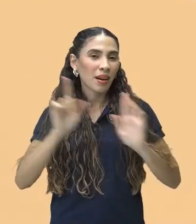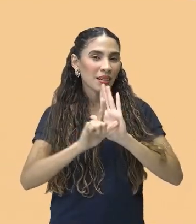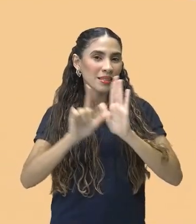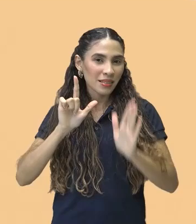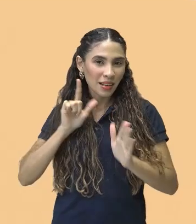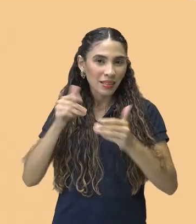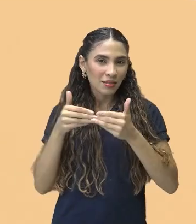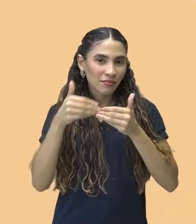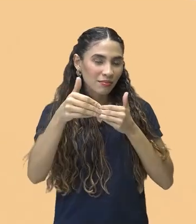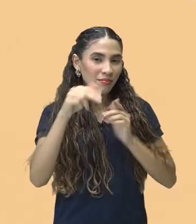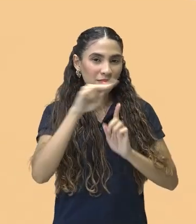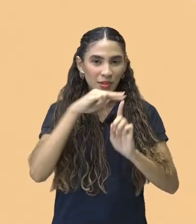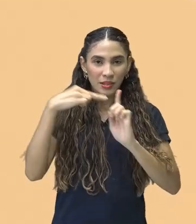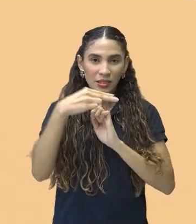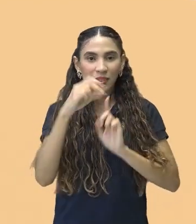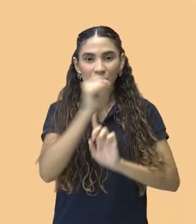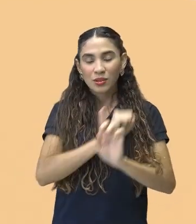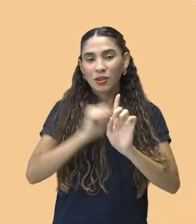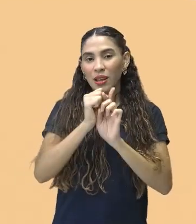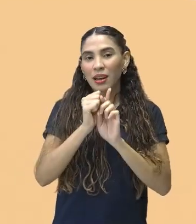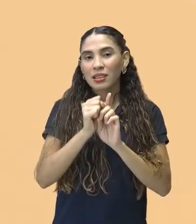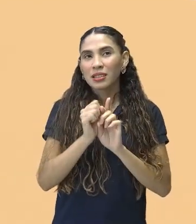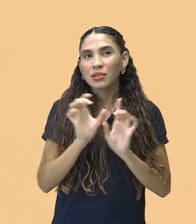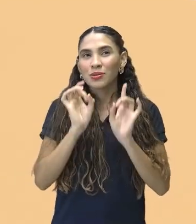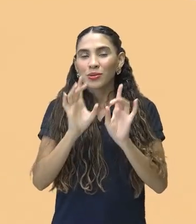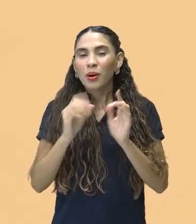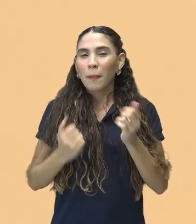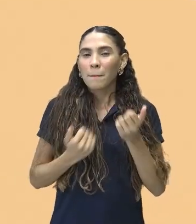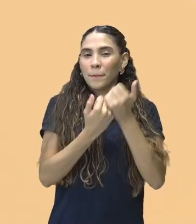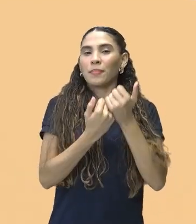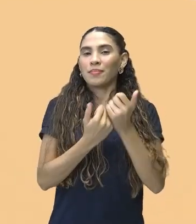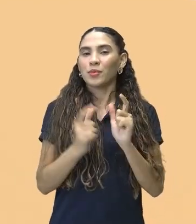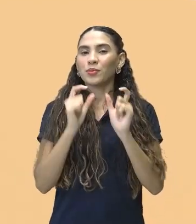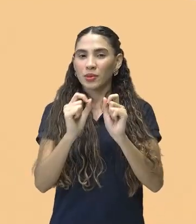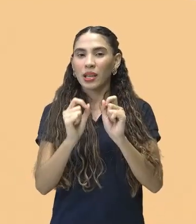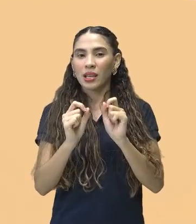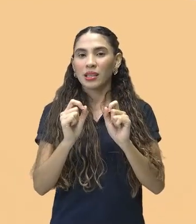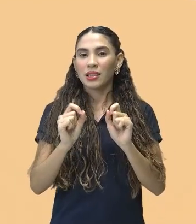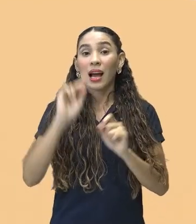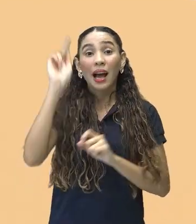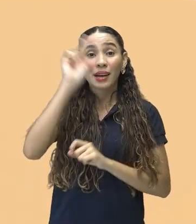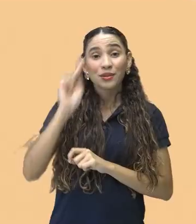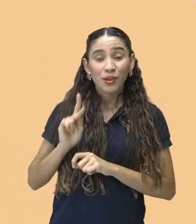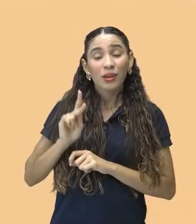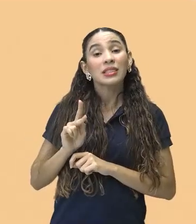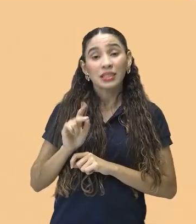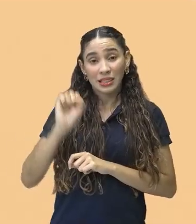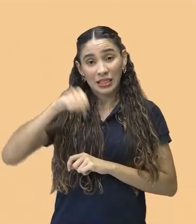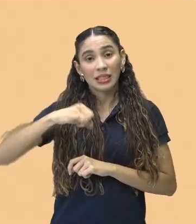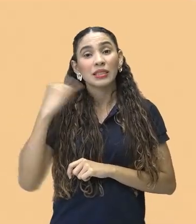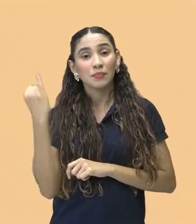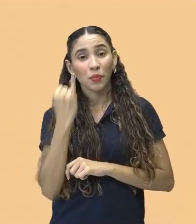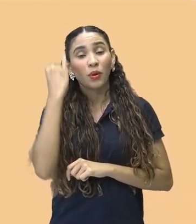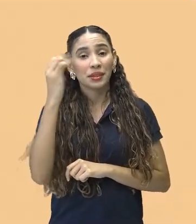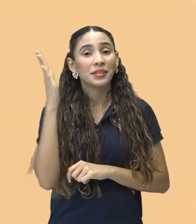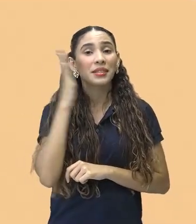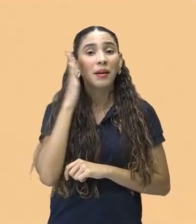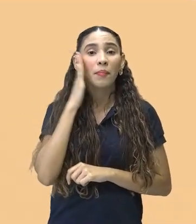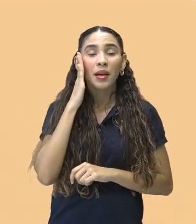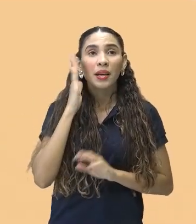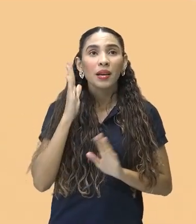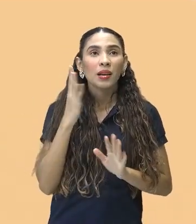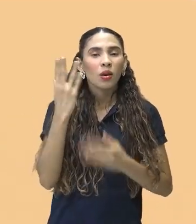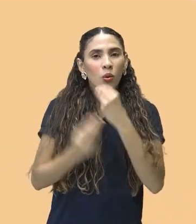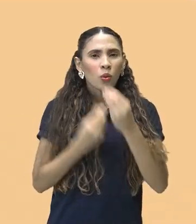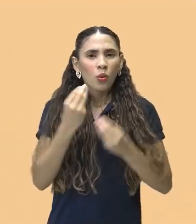este olhar sociológico, vamos só reforçar a questão da história. Sim, é importante sabermos como